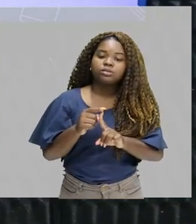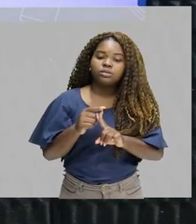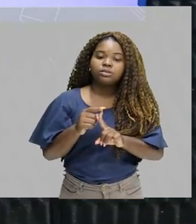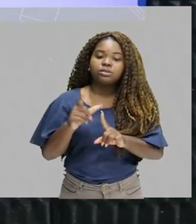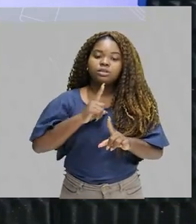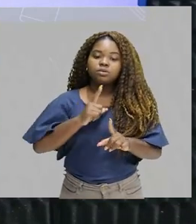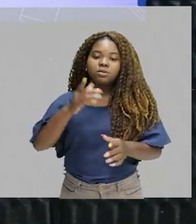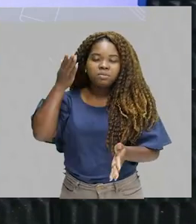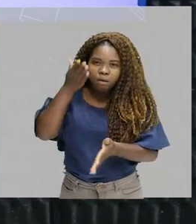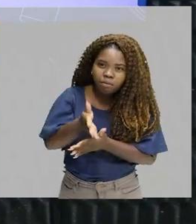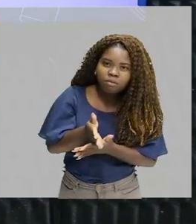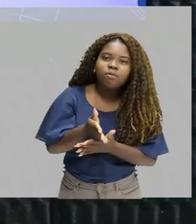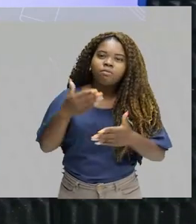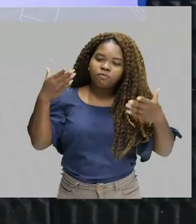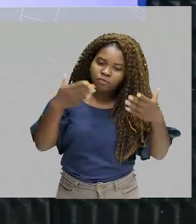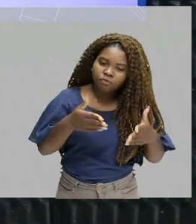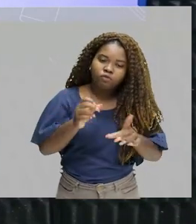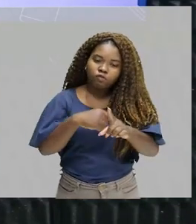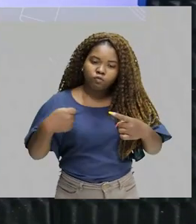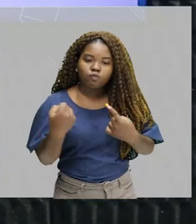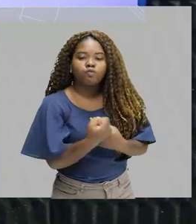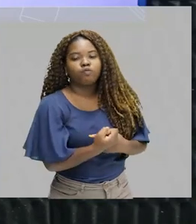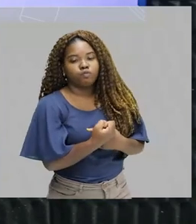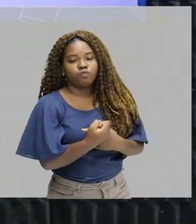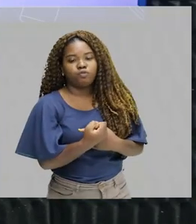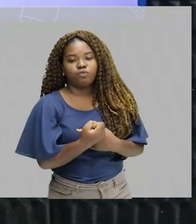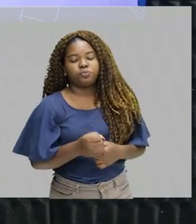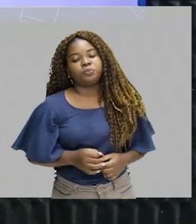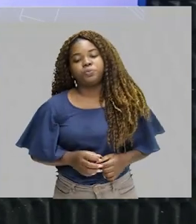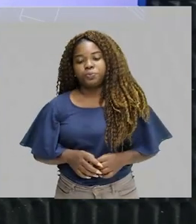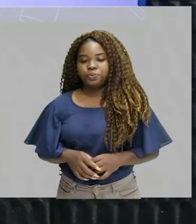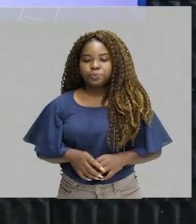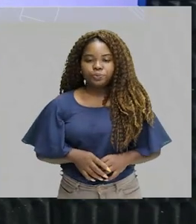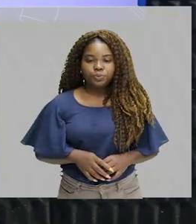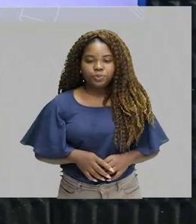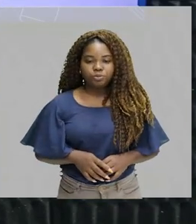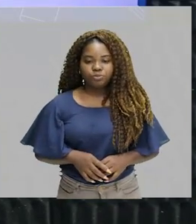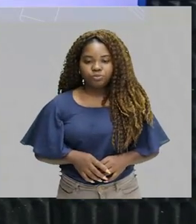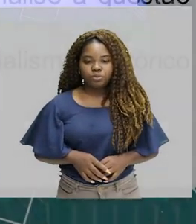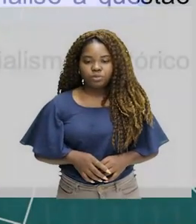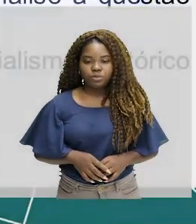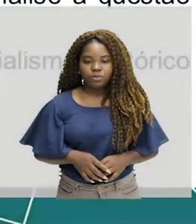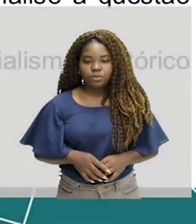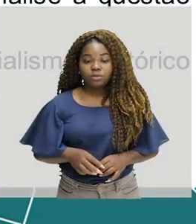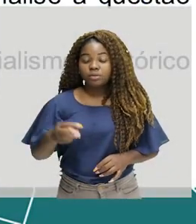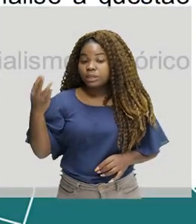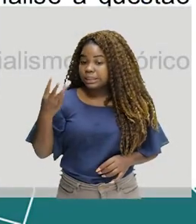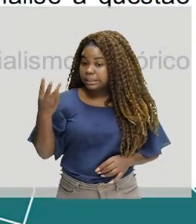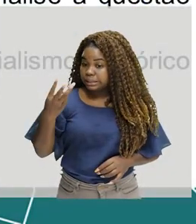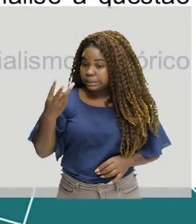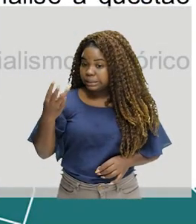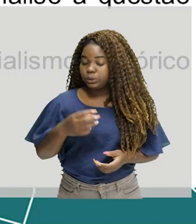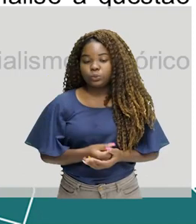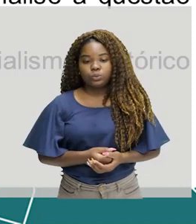mais direta mais sociológica sobre o assunto fechado vamos lá então terceiro tópico da